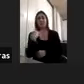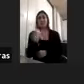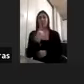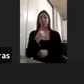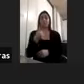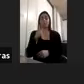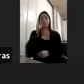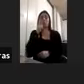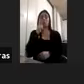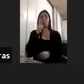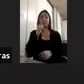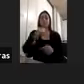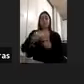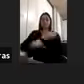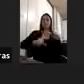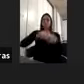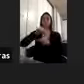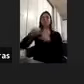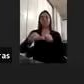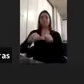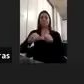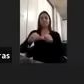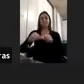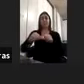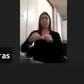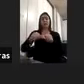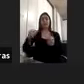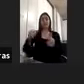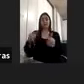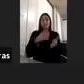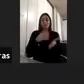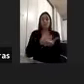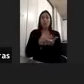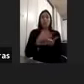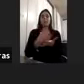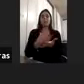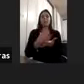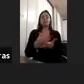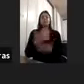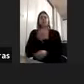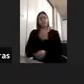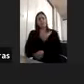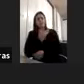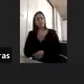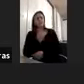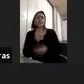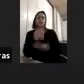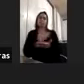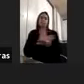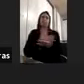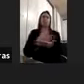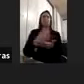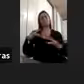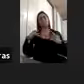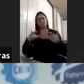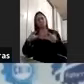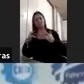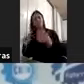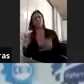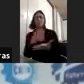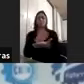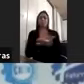fazer um círculo maior e forte de união maior. Exatamente. Isso aí é gratificante. E